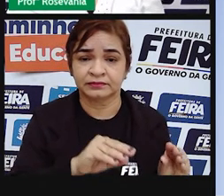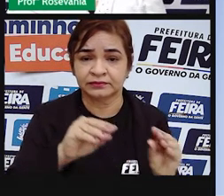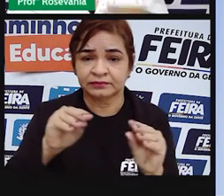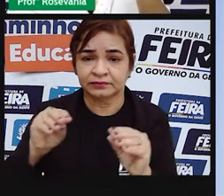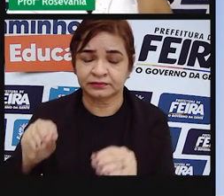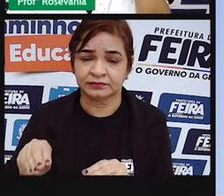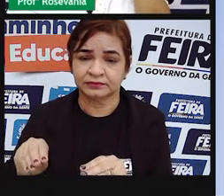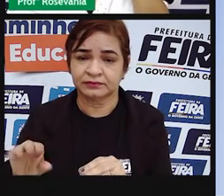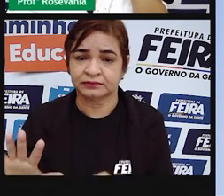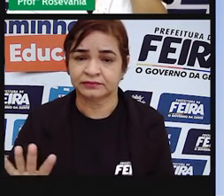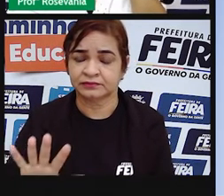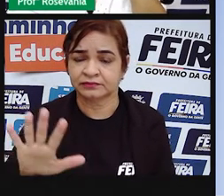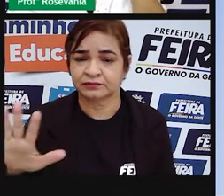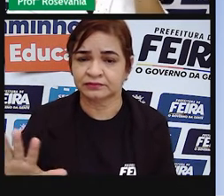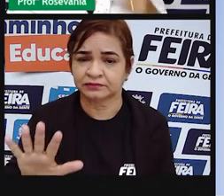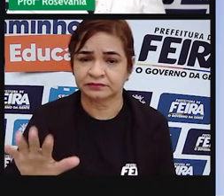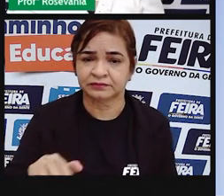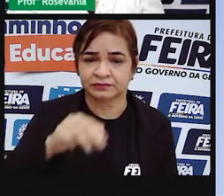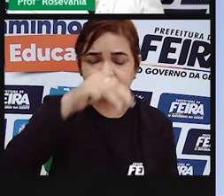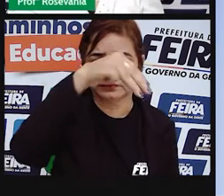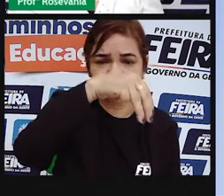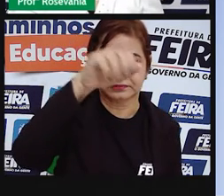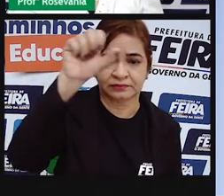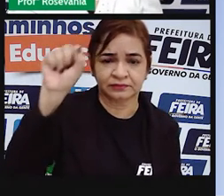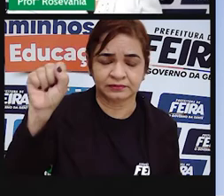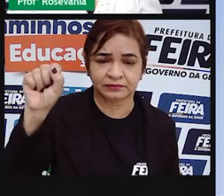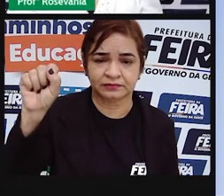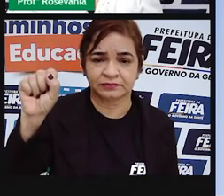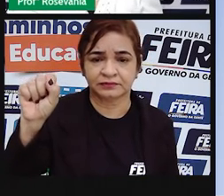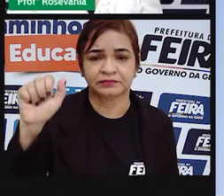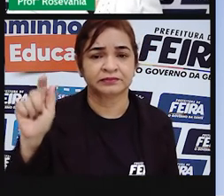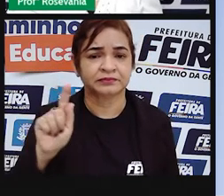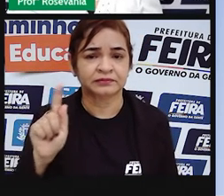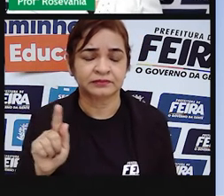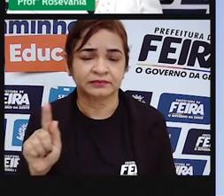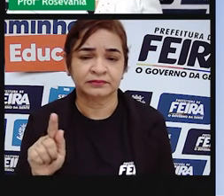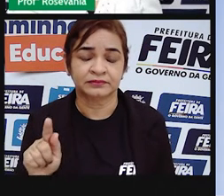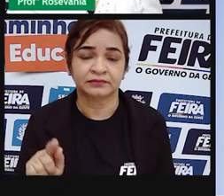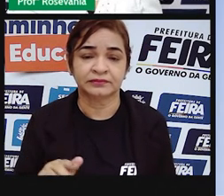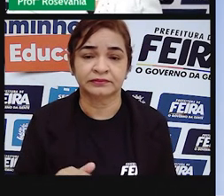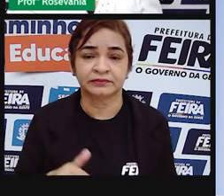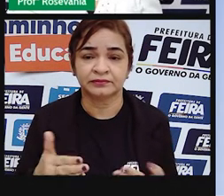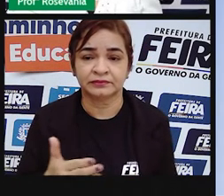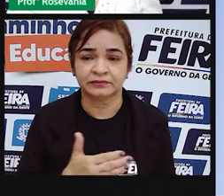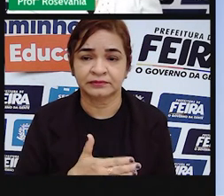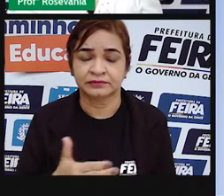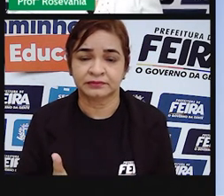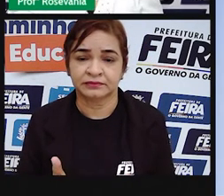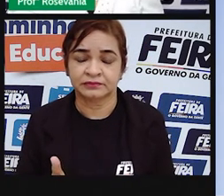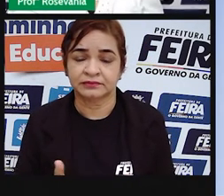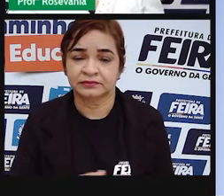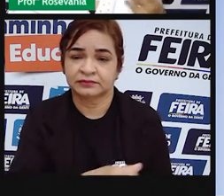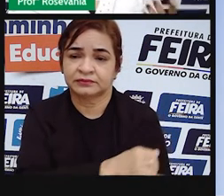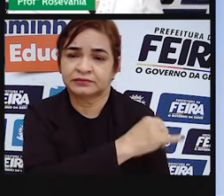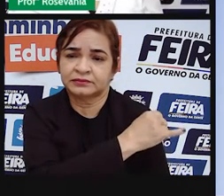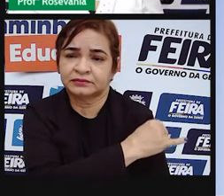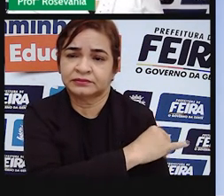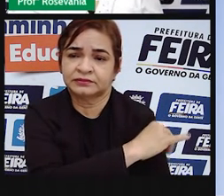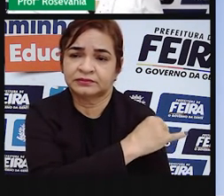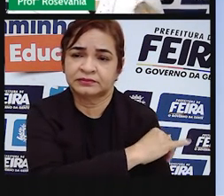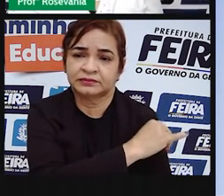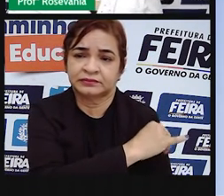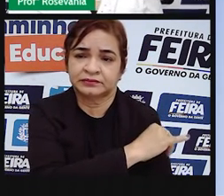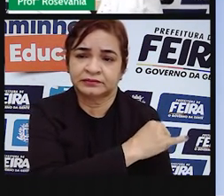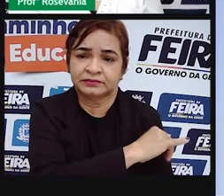a região, né, do Mato Grosso do Sul, Goiás. Mas, inicialmente, a gente veio para São Paulo por conta, né, do